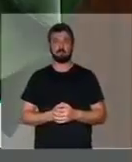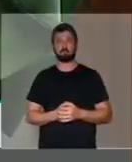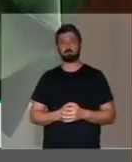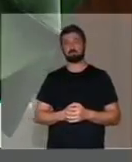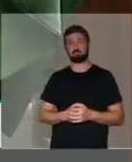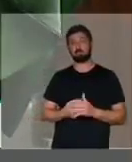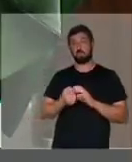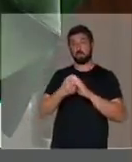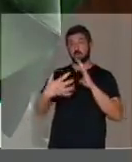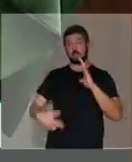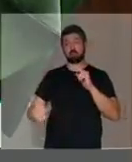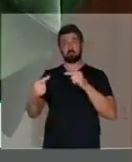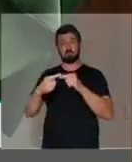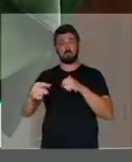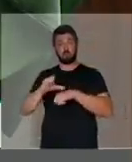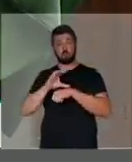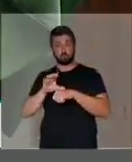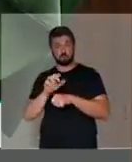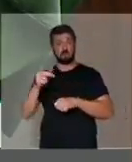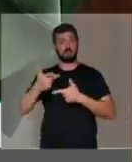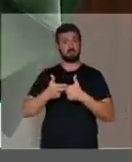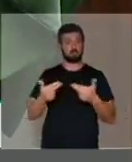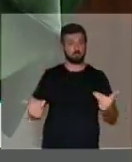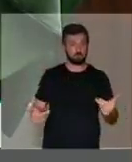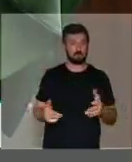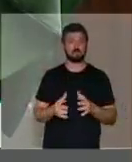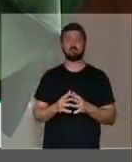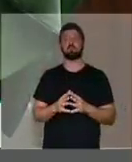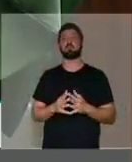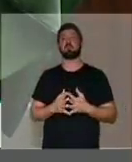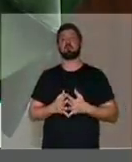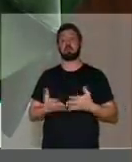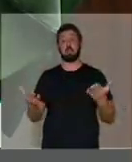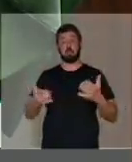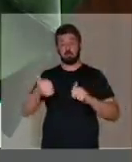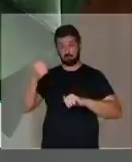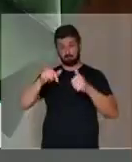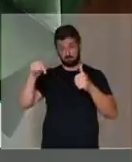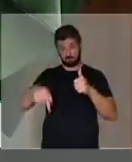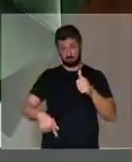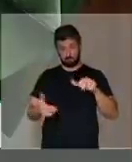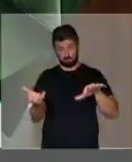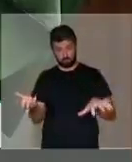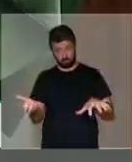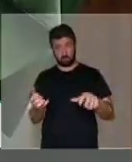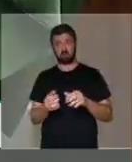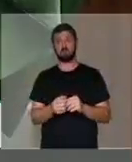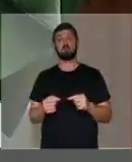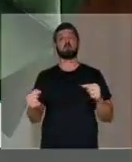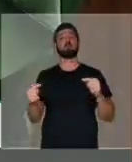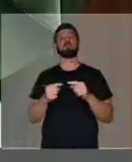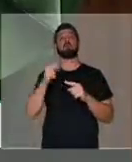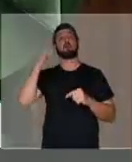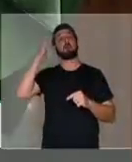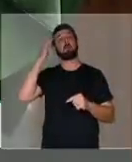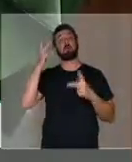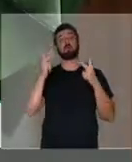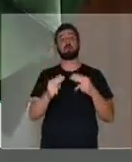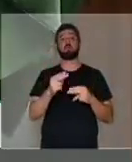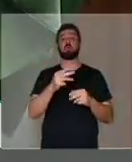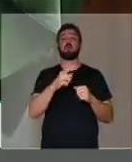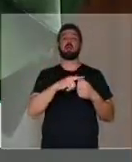Quanto aos aspectos de constitucionalidade material, o ato em análise pelo Congresso Nacional se enquadra na hipótese do